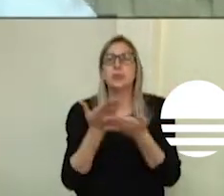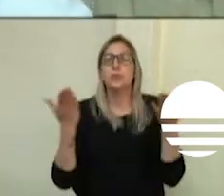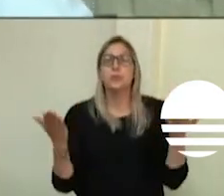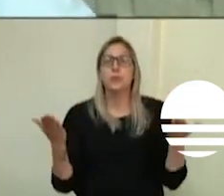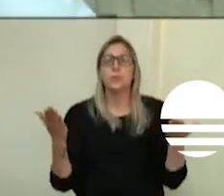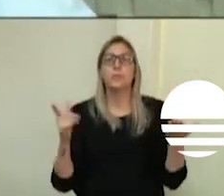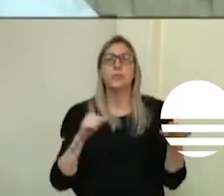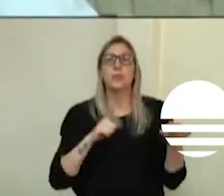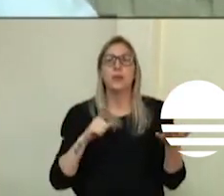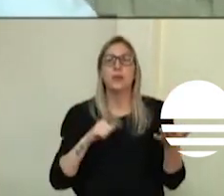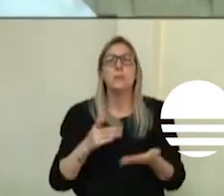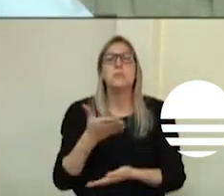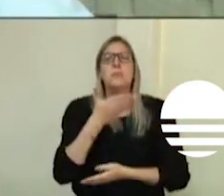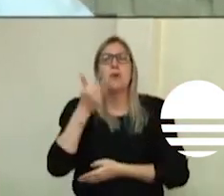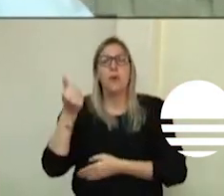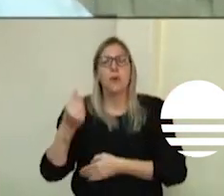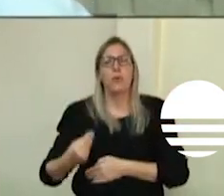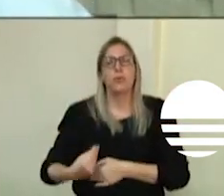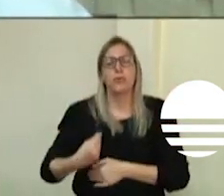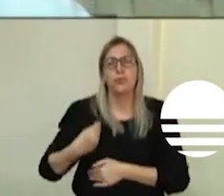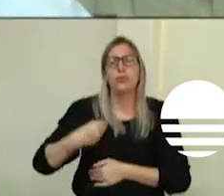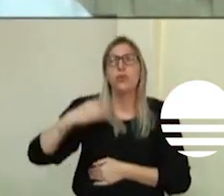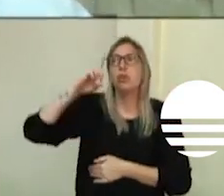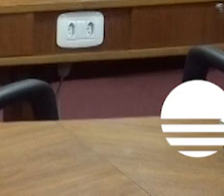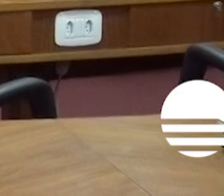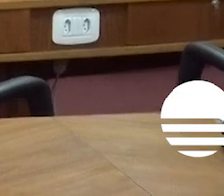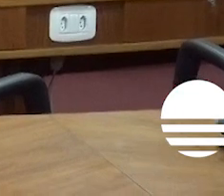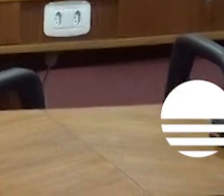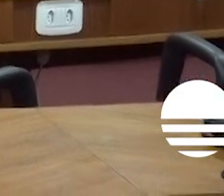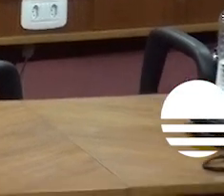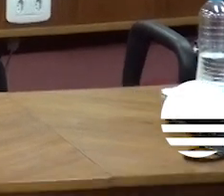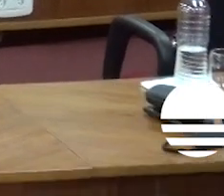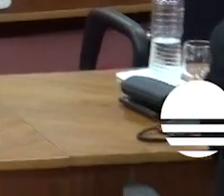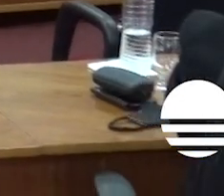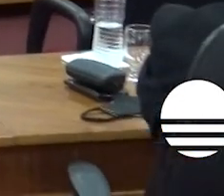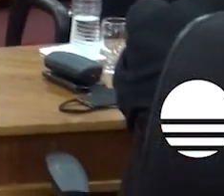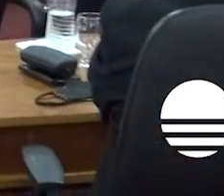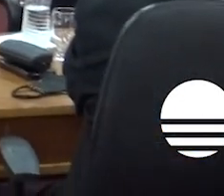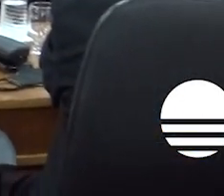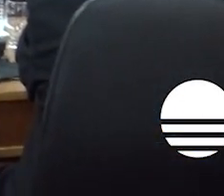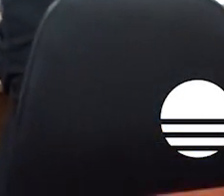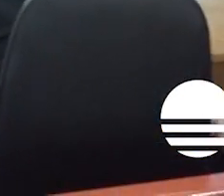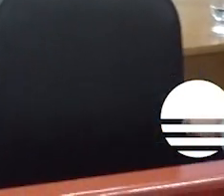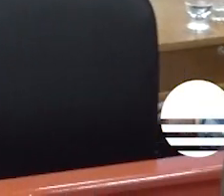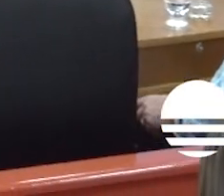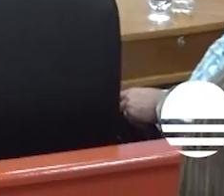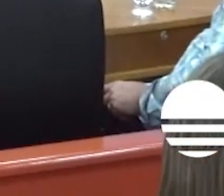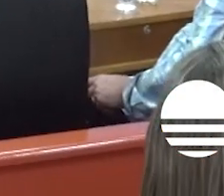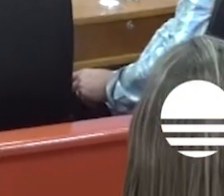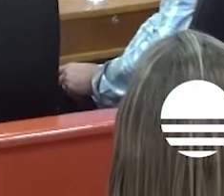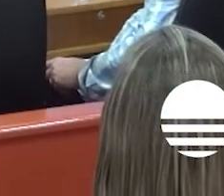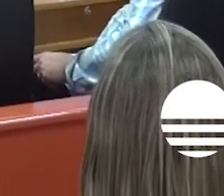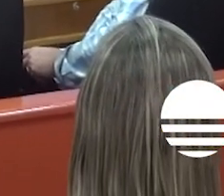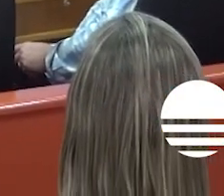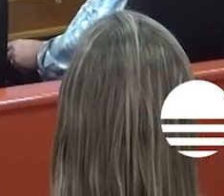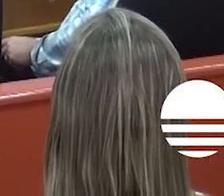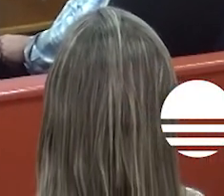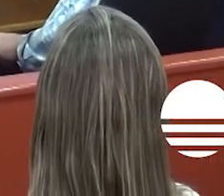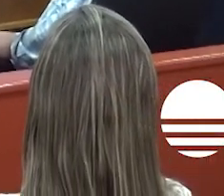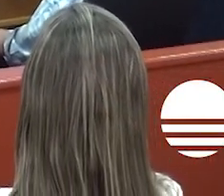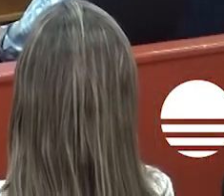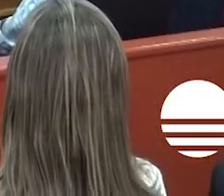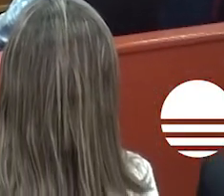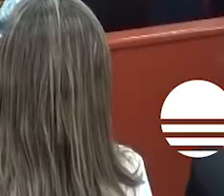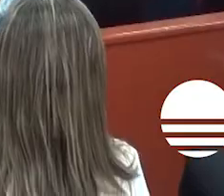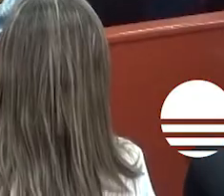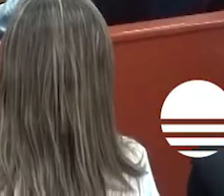felicidade da vida e que Deus vos acompanhe para sempre. Representando as vereadoras, Maria Elisa Zordam Franceschi